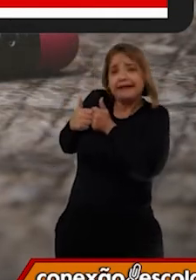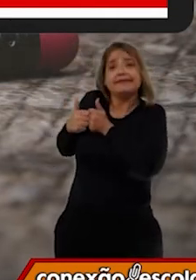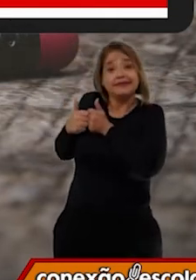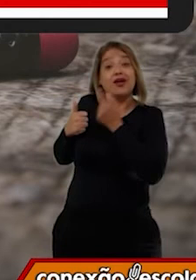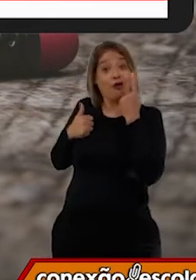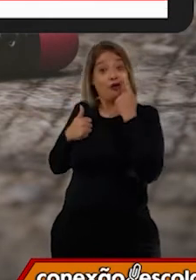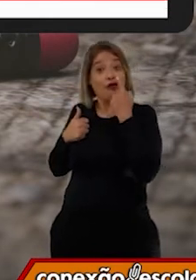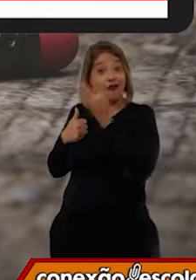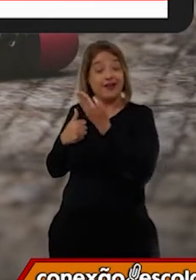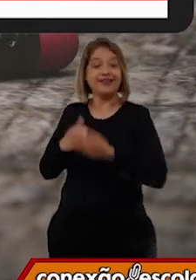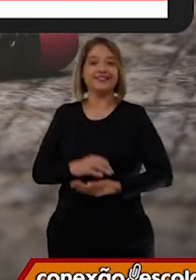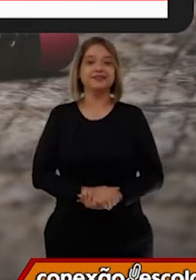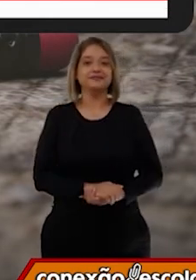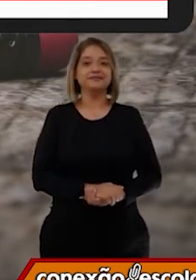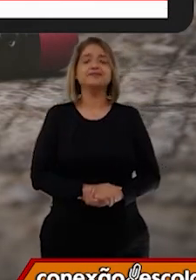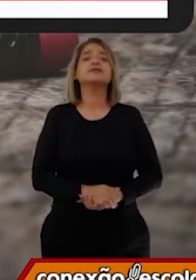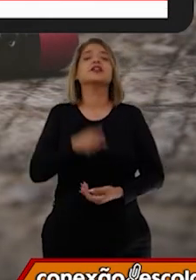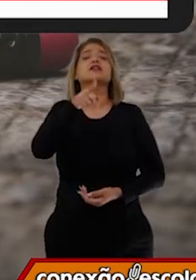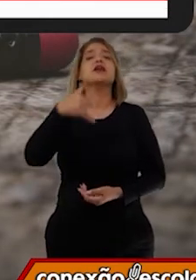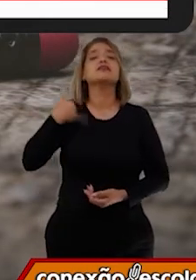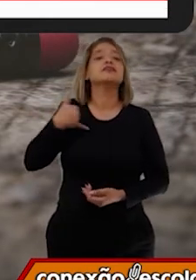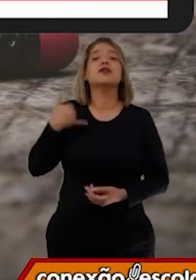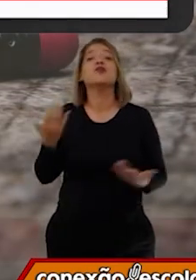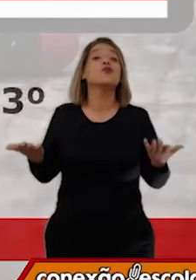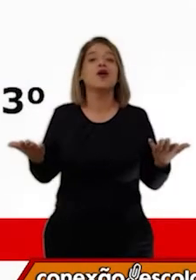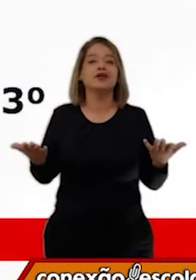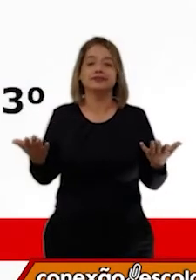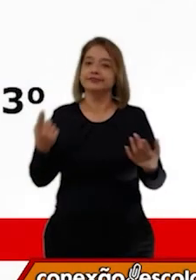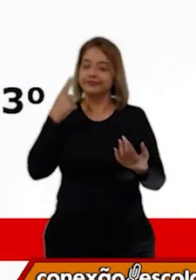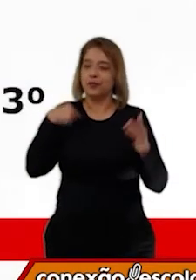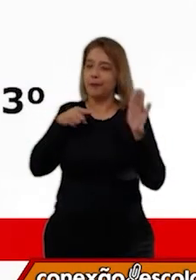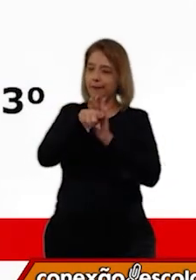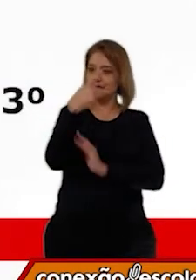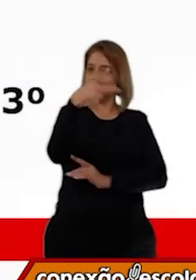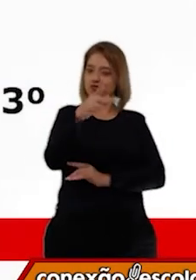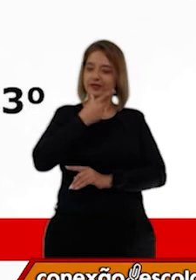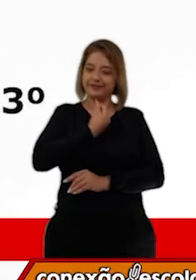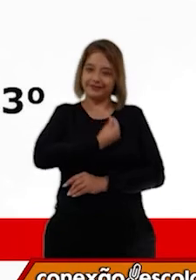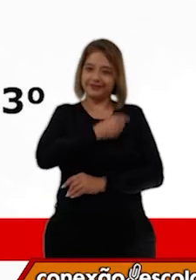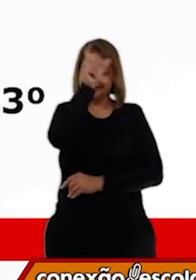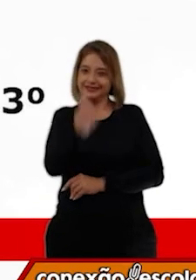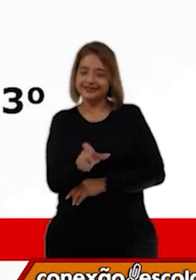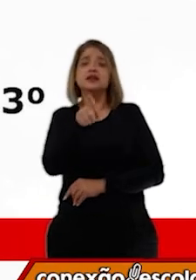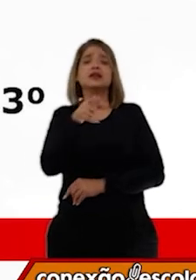ver? Qual que é a sua idade? Agora vamos falar de você. Qual é a sua idade?